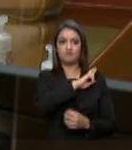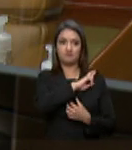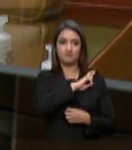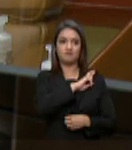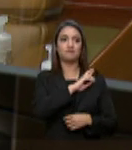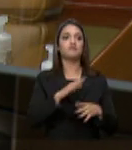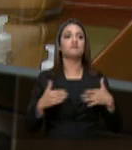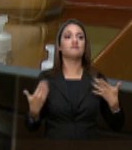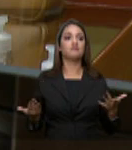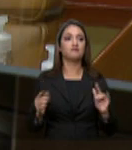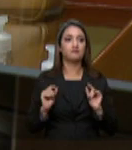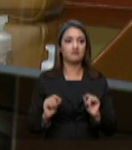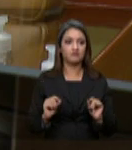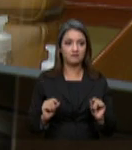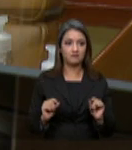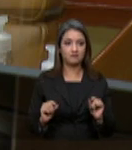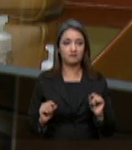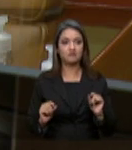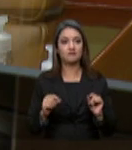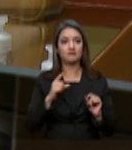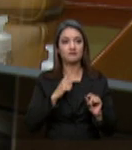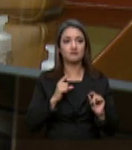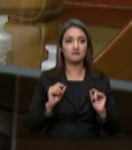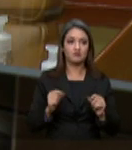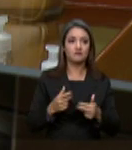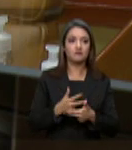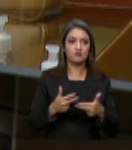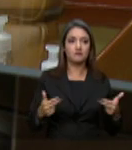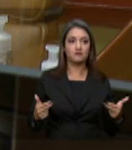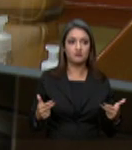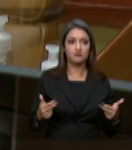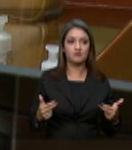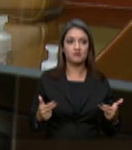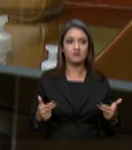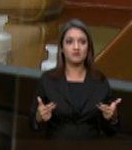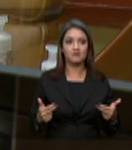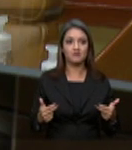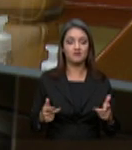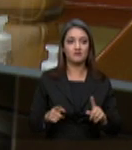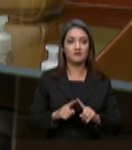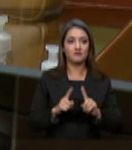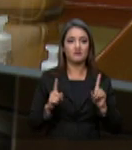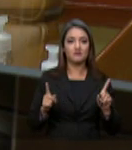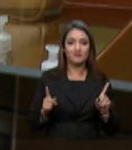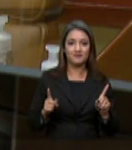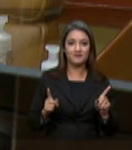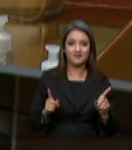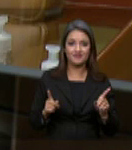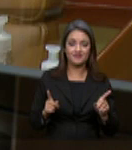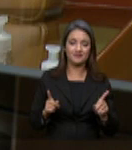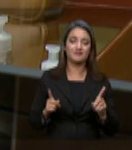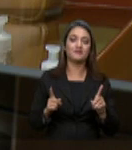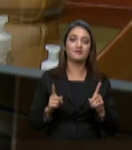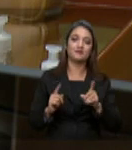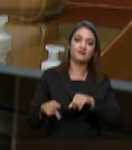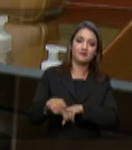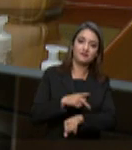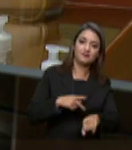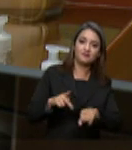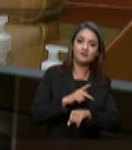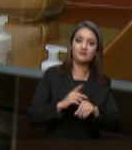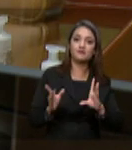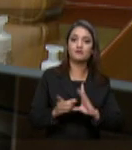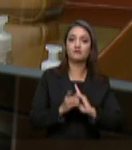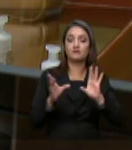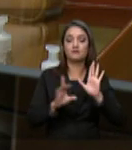neste caso que se está em se põe em causa é basicamente o estado democrático de